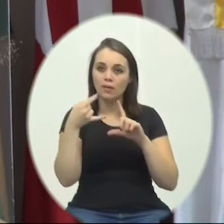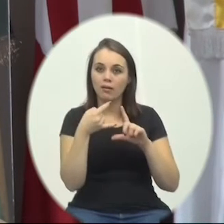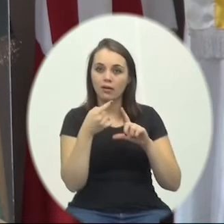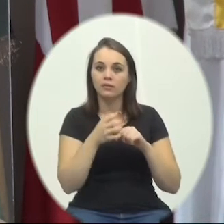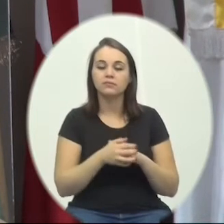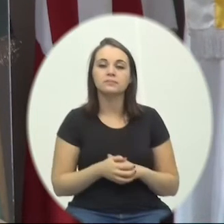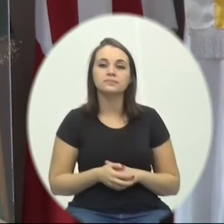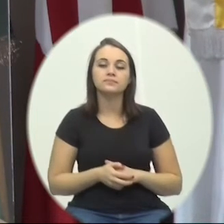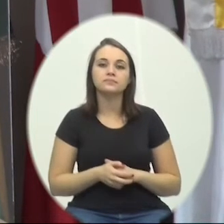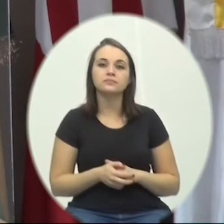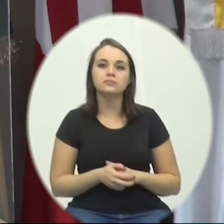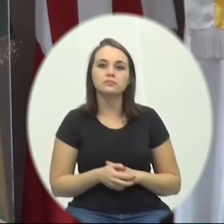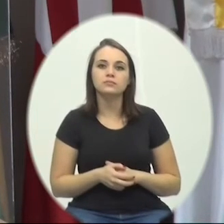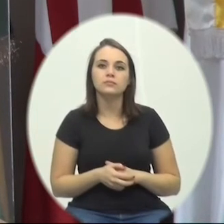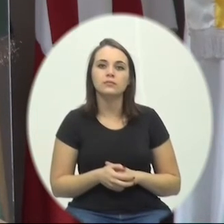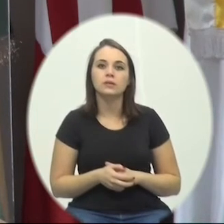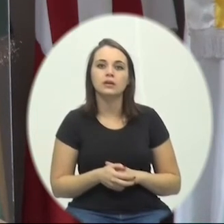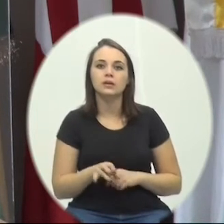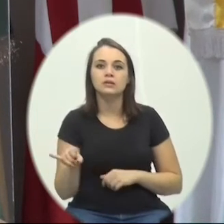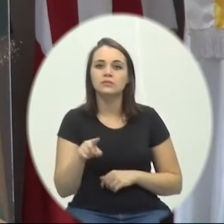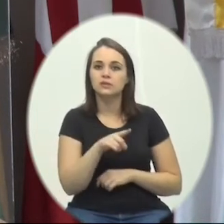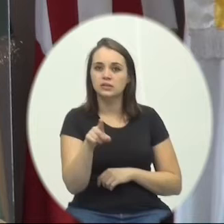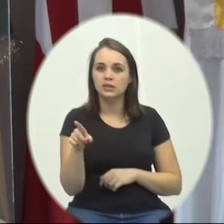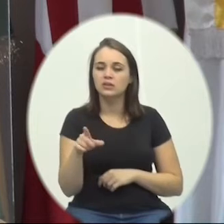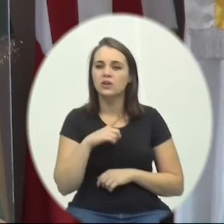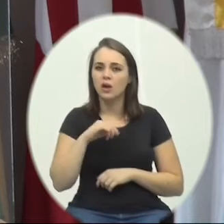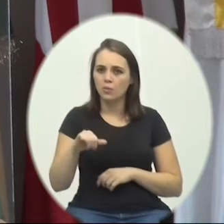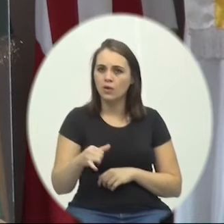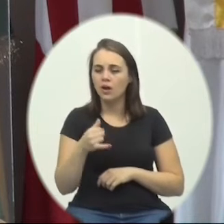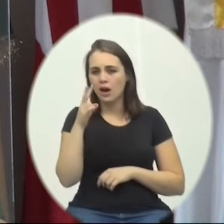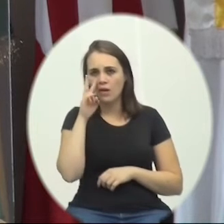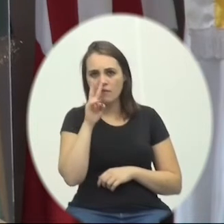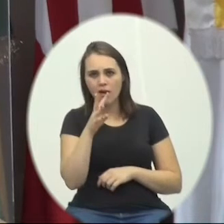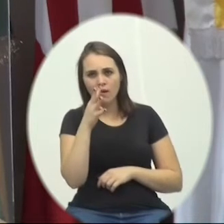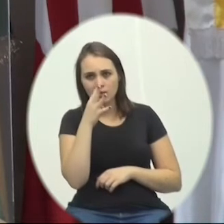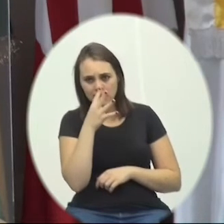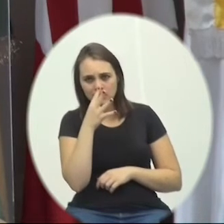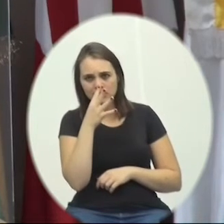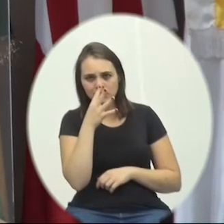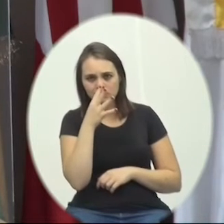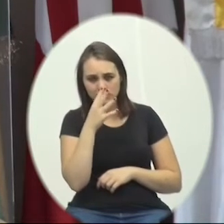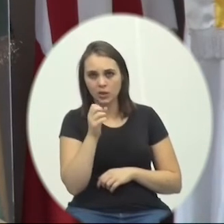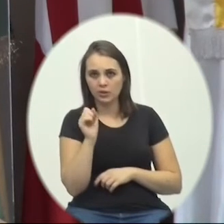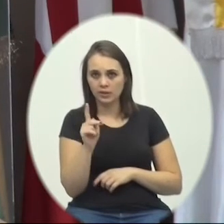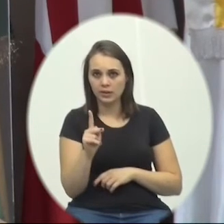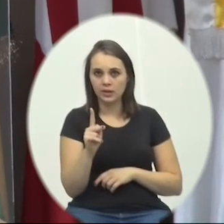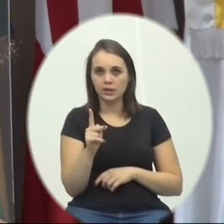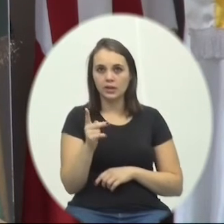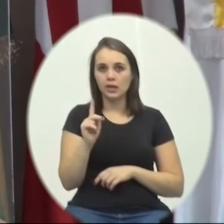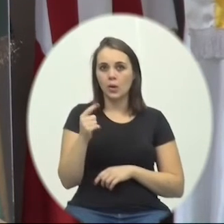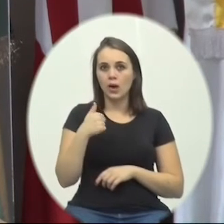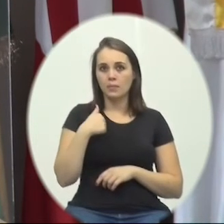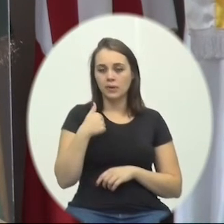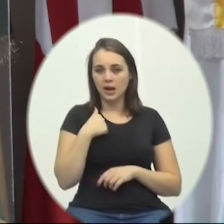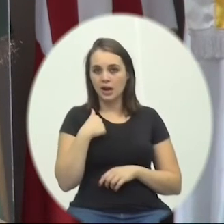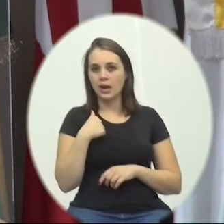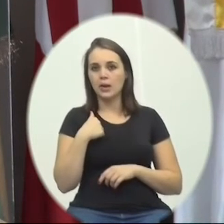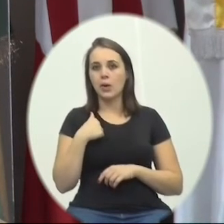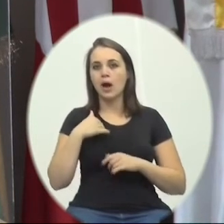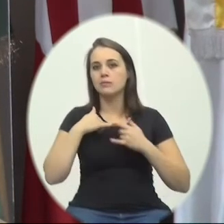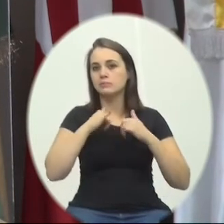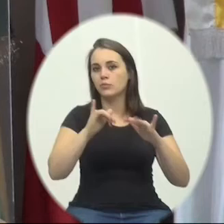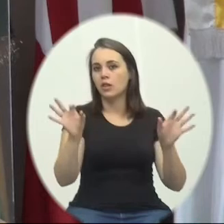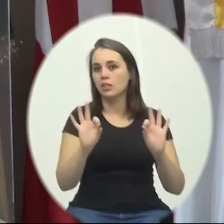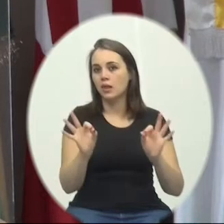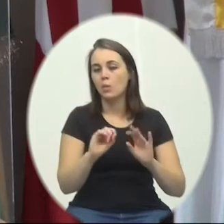E se os vereadores tiverem oportunidade, escutem essa live. Não é questão nem a promoção pessoal, não, muito pelo contrário,